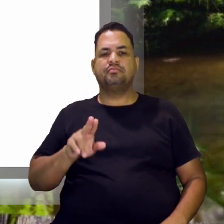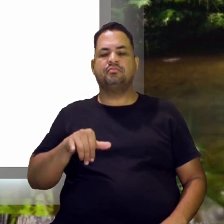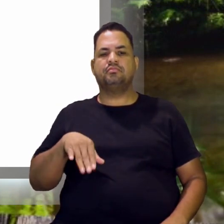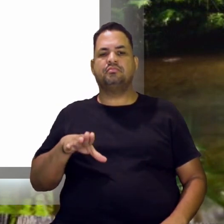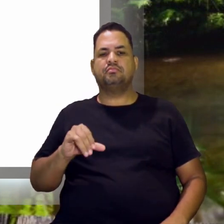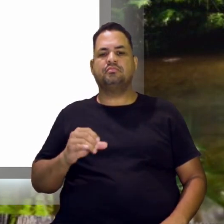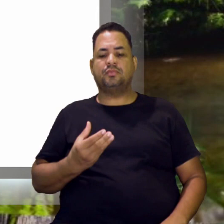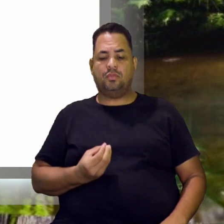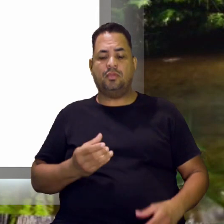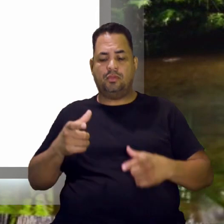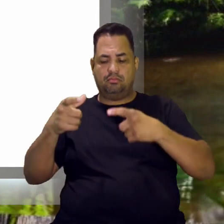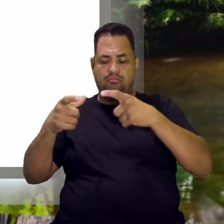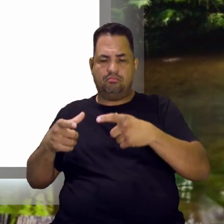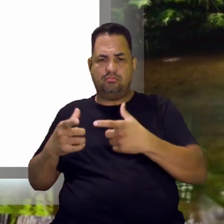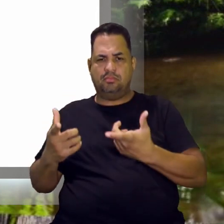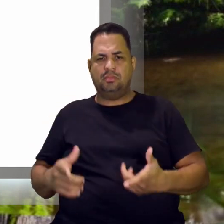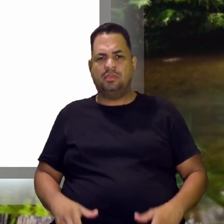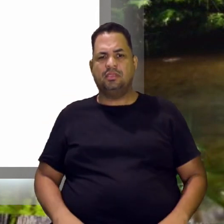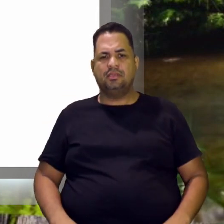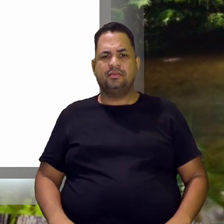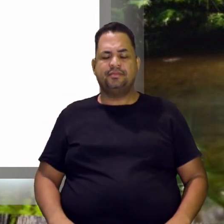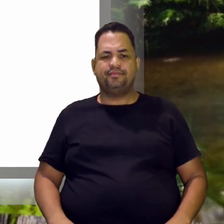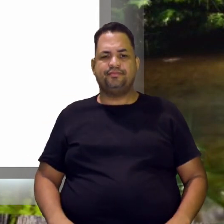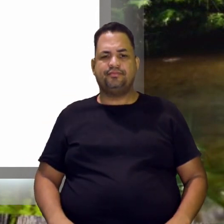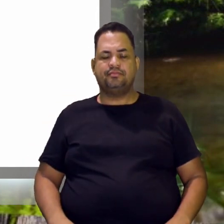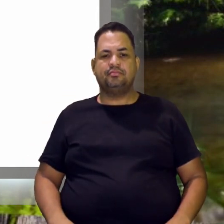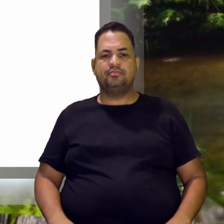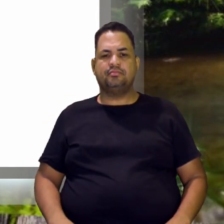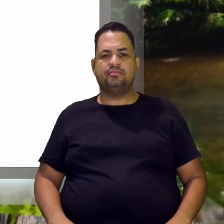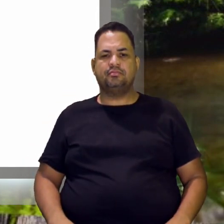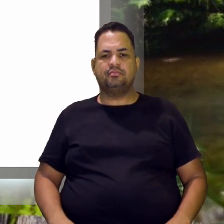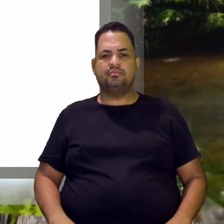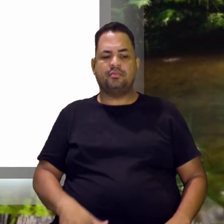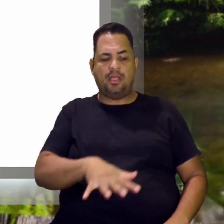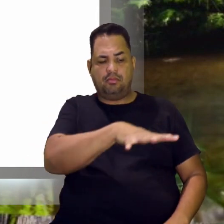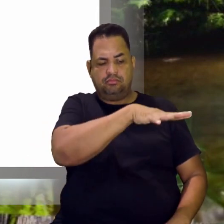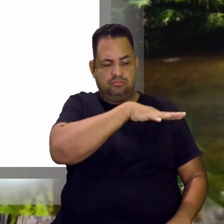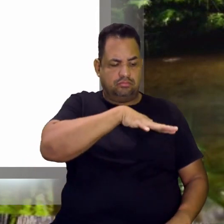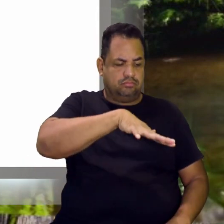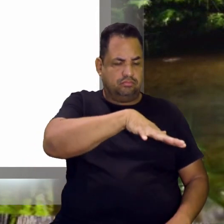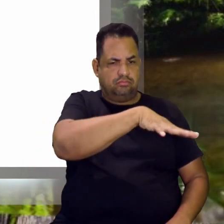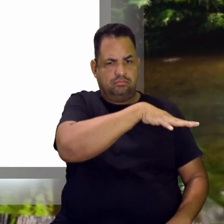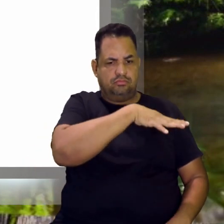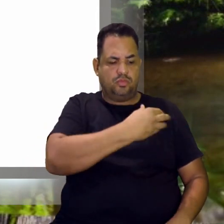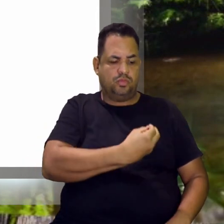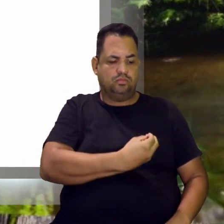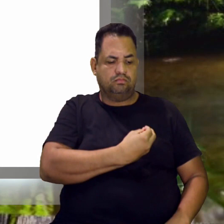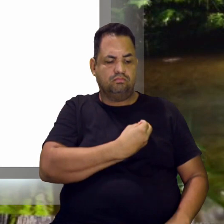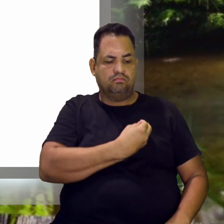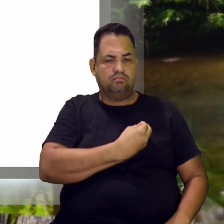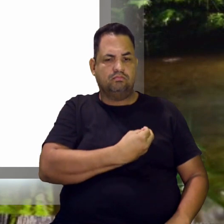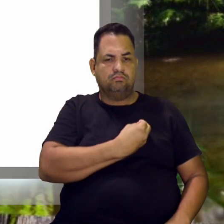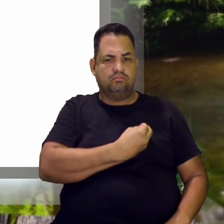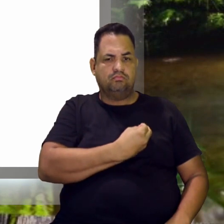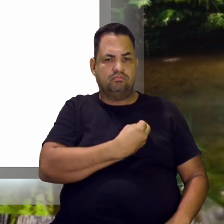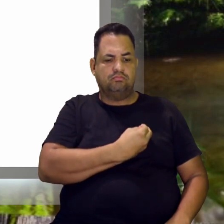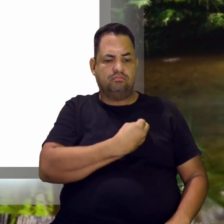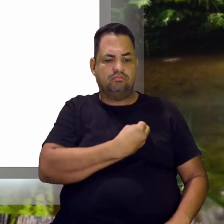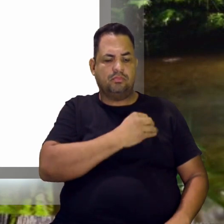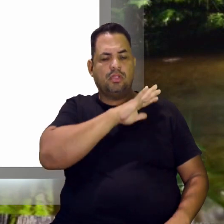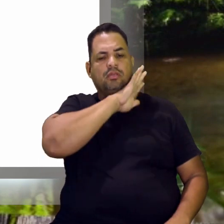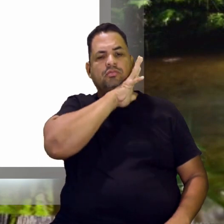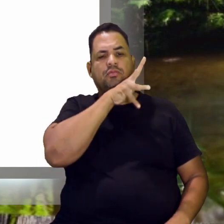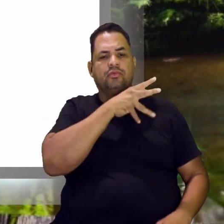é onde ele vive, corrigindo, habitat é onde um animal vive, é a casa